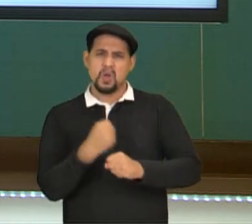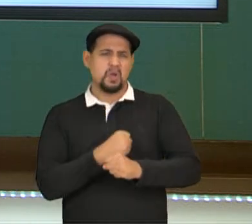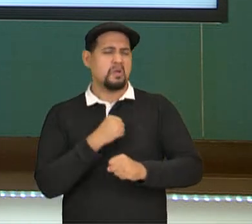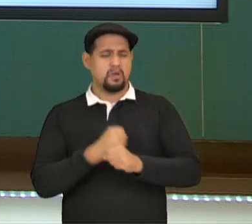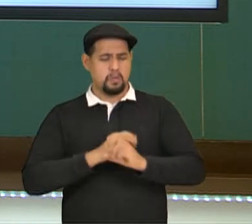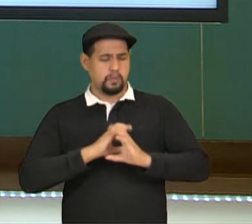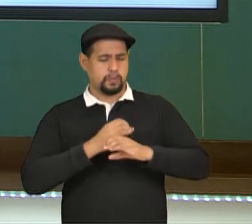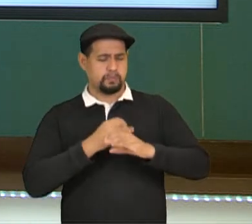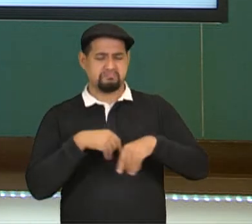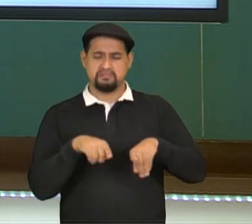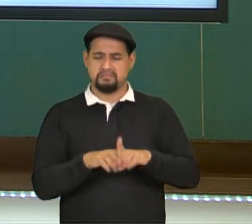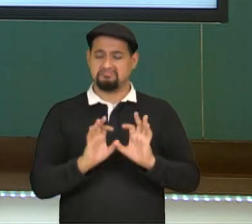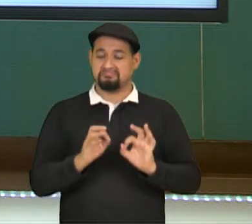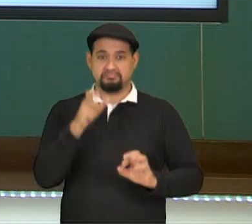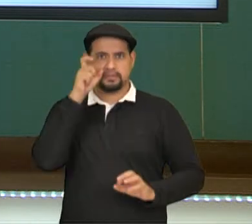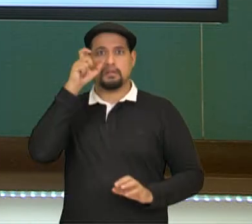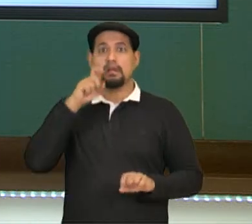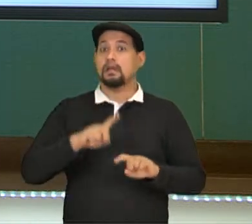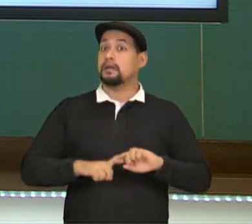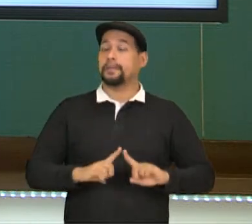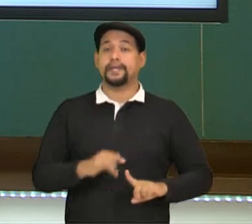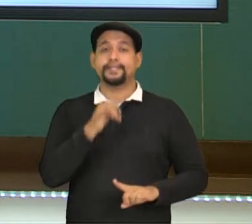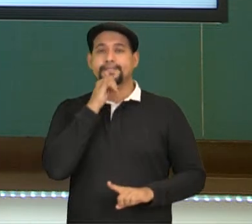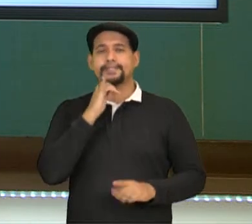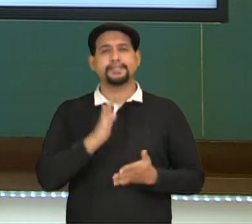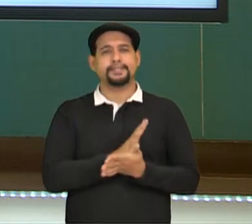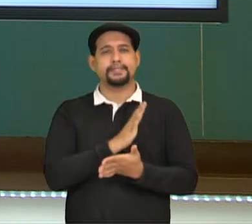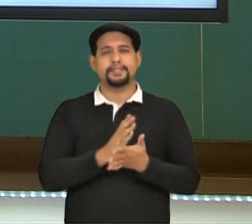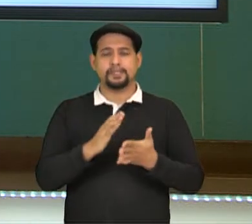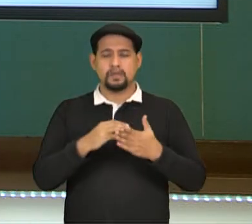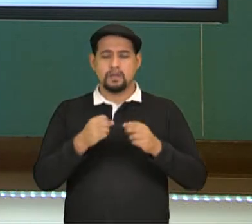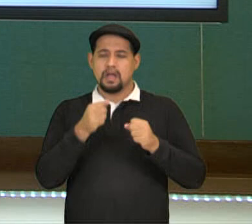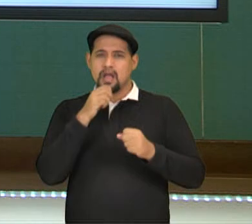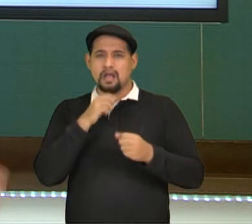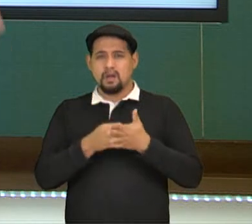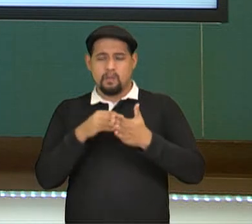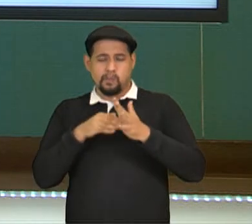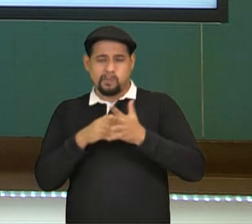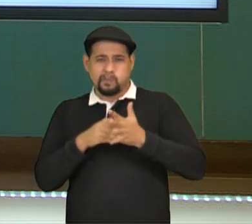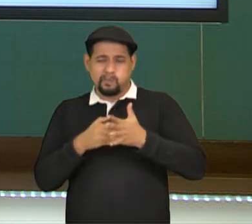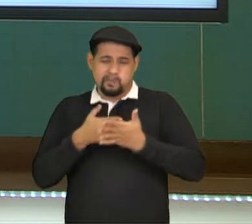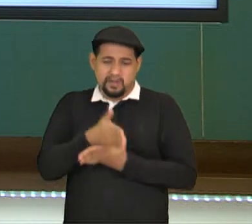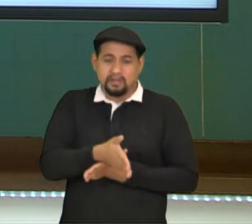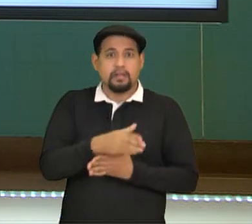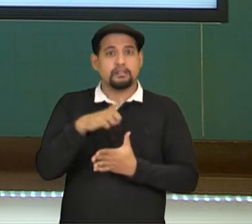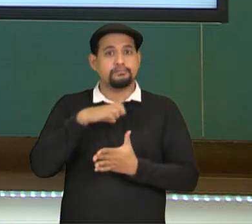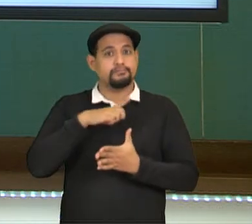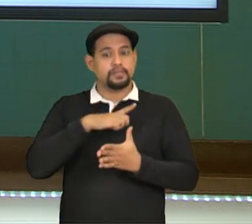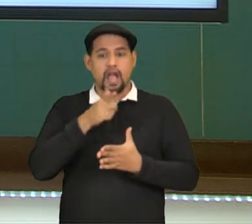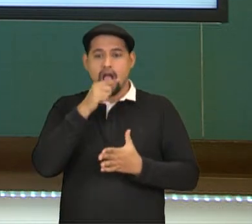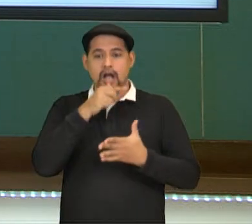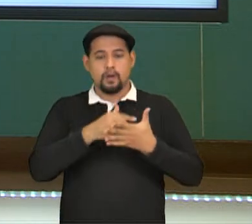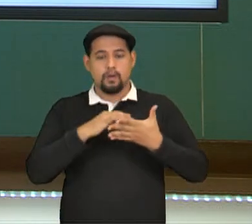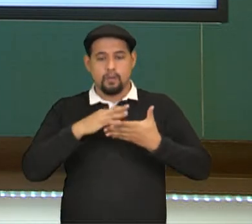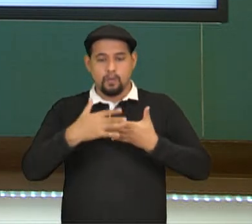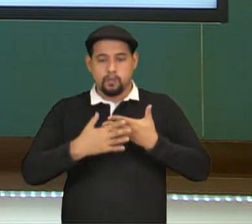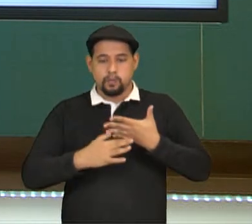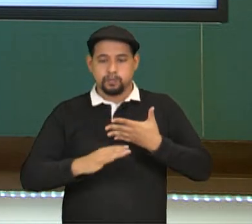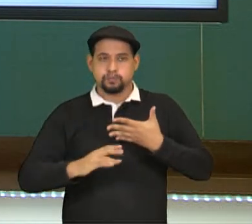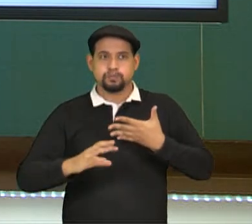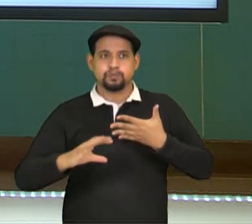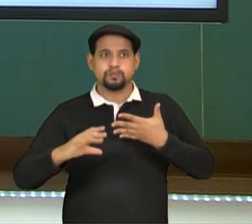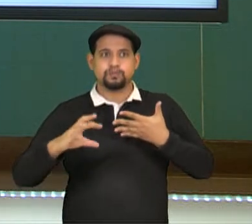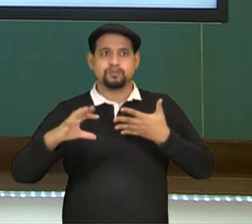época, muito interessante, né? Caso algum aqueduto fosse destruído por um inimigo, eles tinham uma cisterna, né? Então servia até